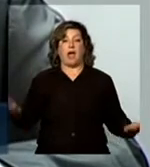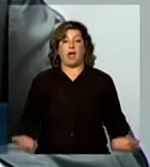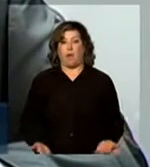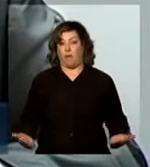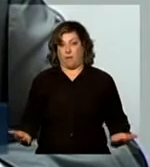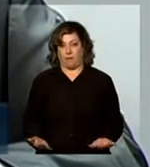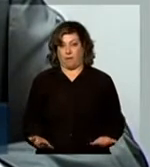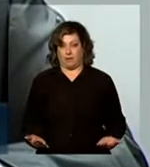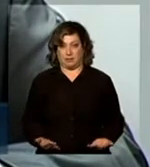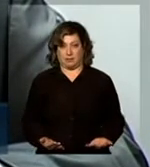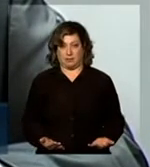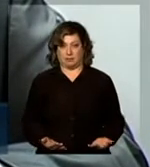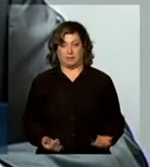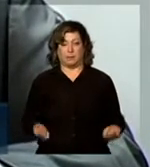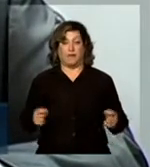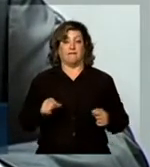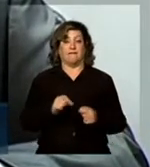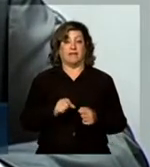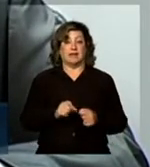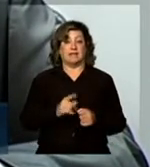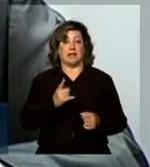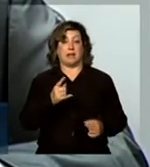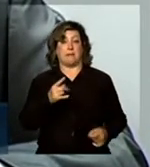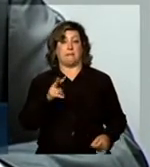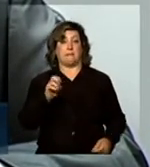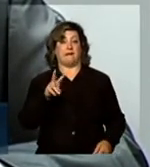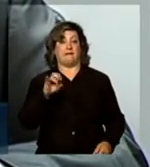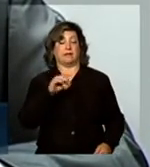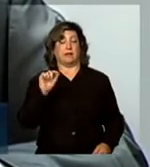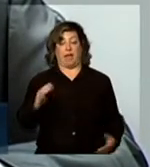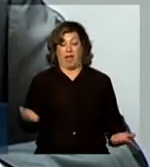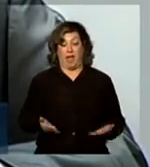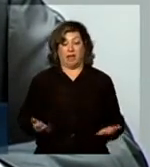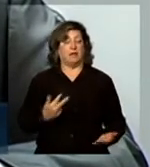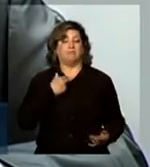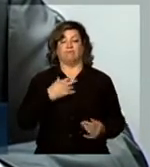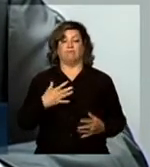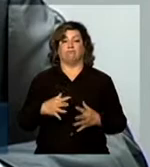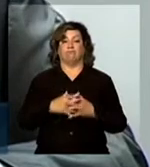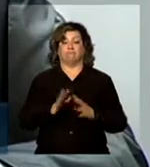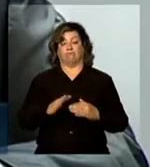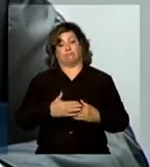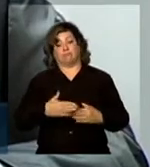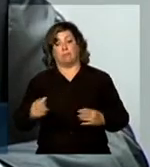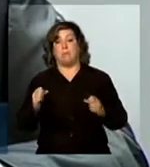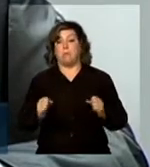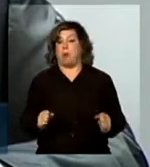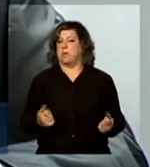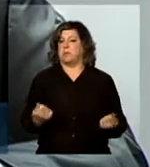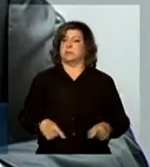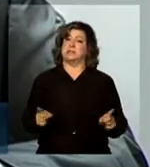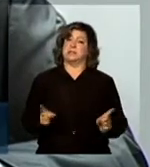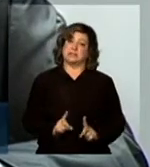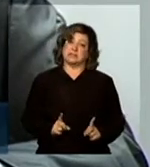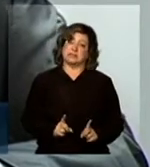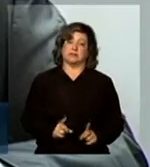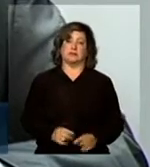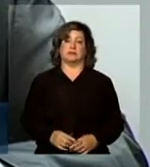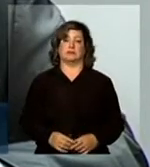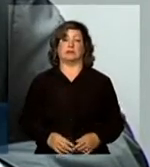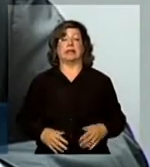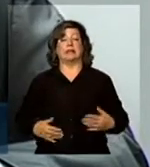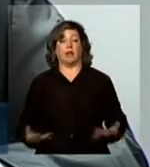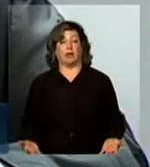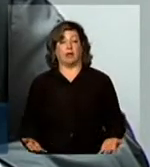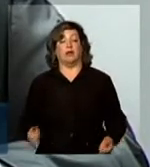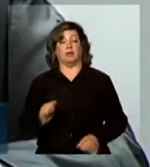possível fazer uma previsão agora, porque há indefinições do que vai acontecer. Pode ser que não seja necessário. Então,